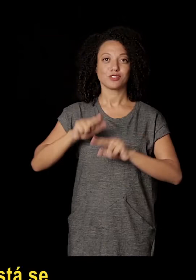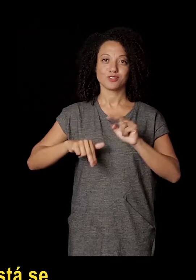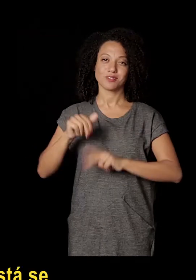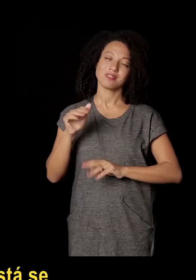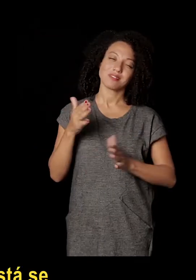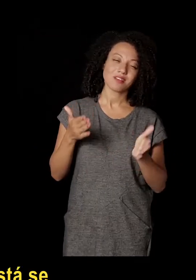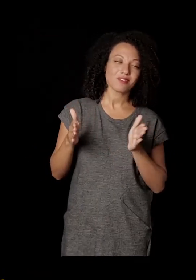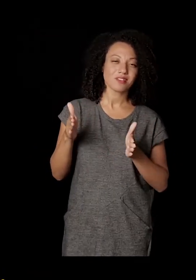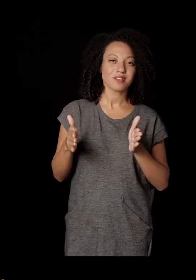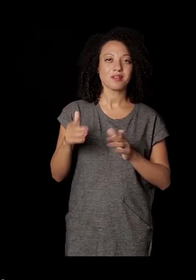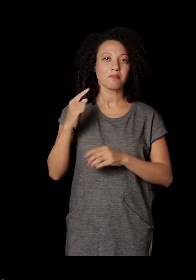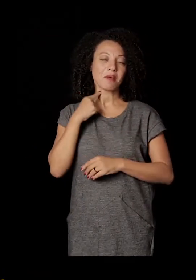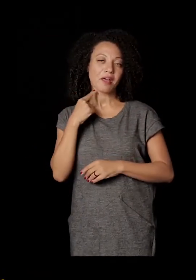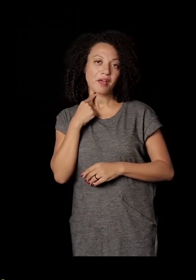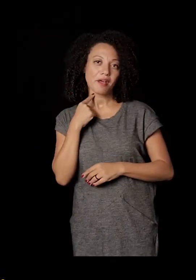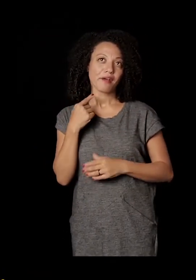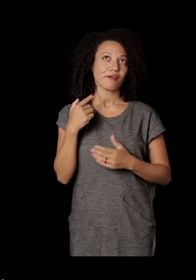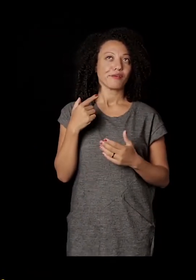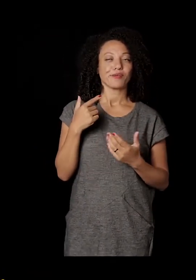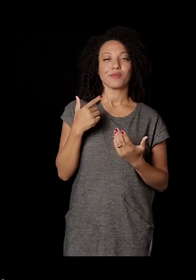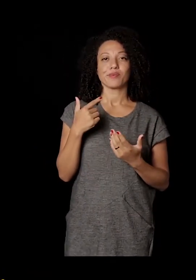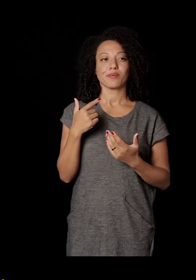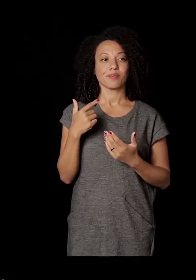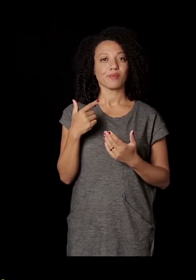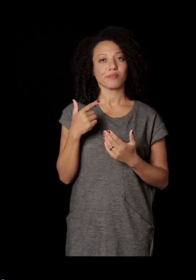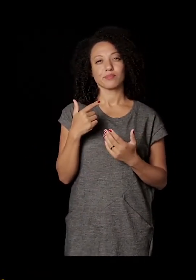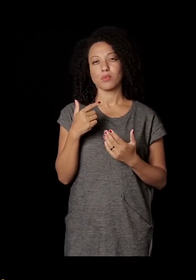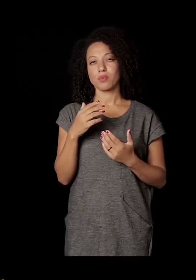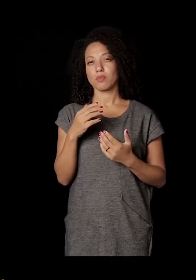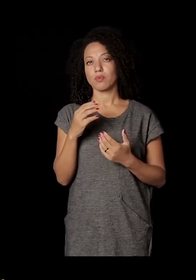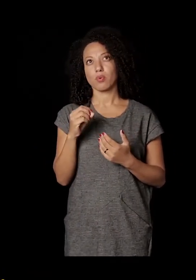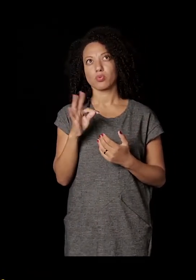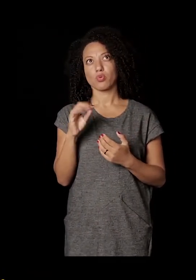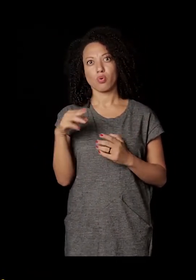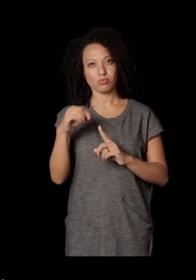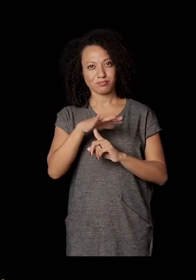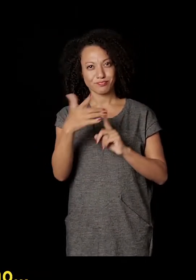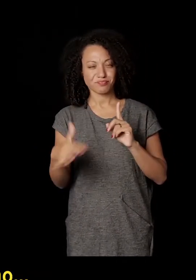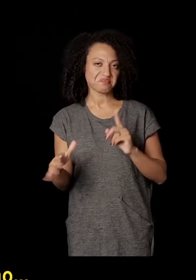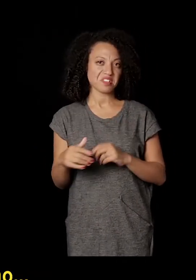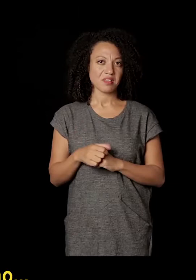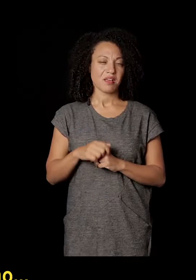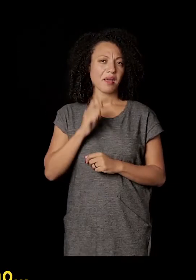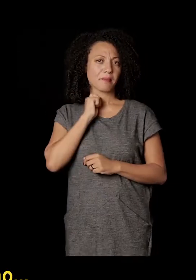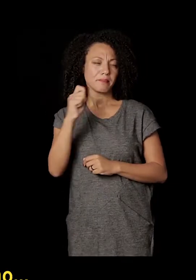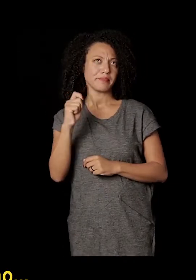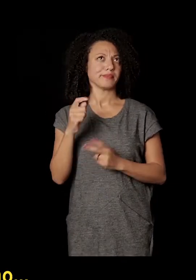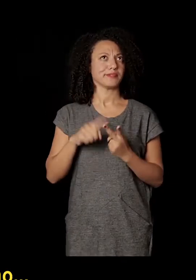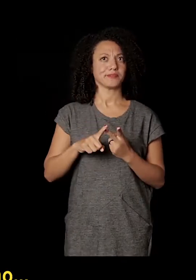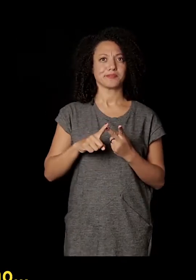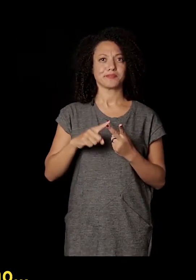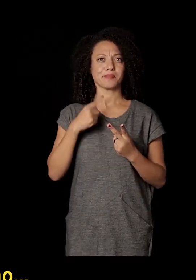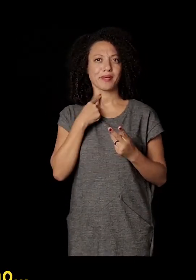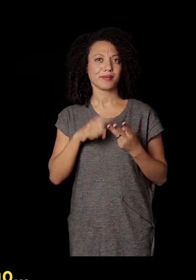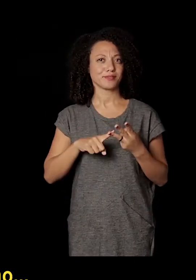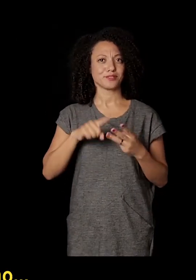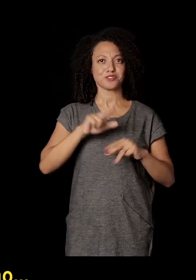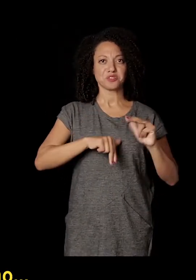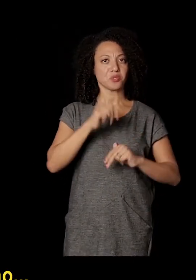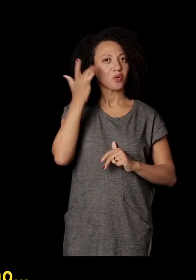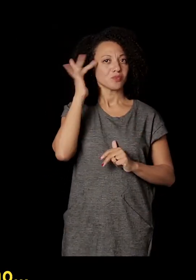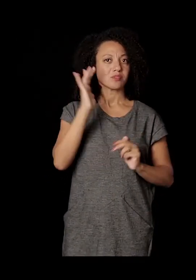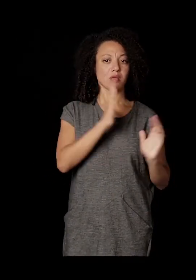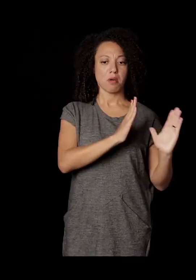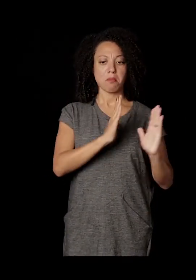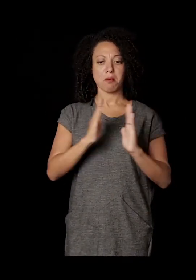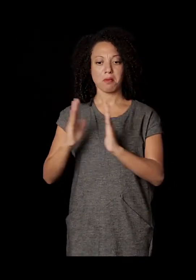em junho. É outono, maio, junho. Outono começa em maio, junho. Não, abril, maio, junho. Eu não sei a ordem dos